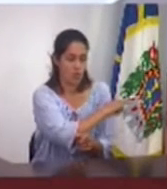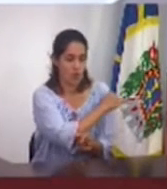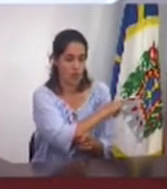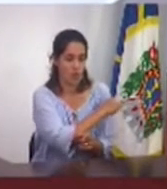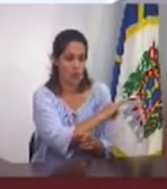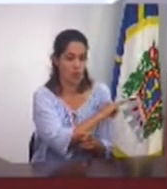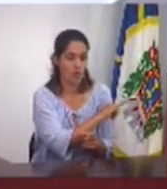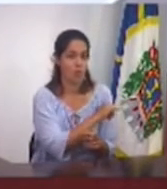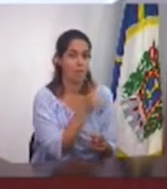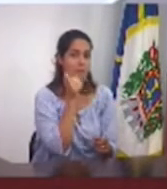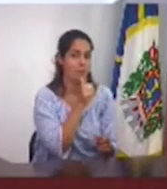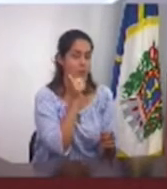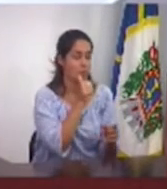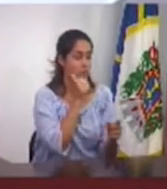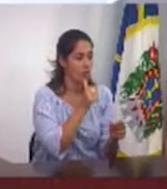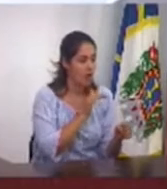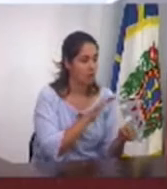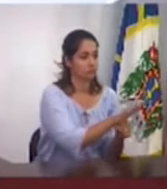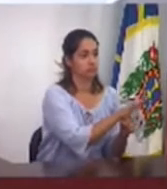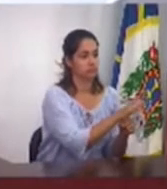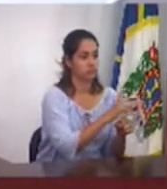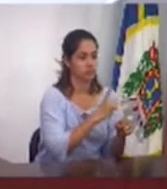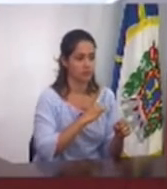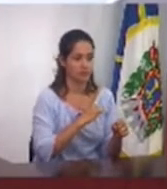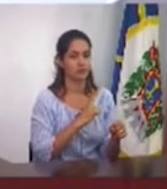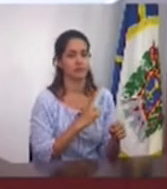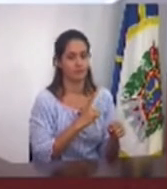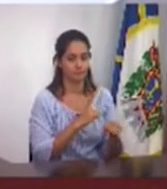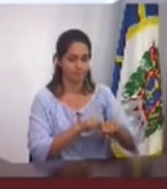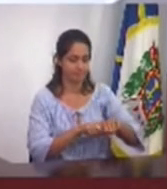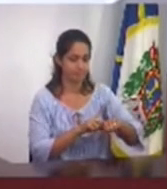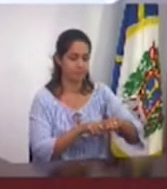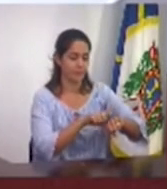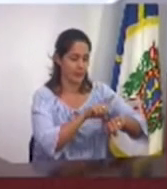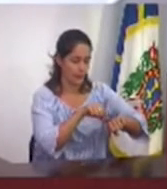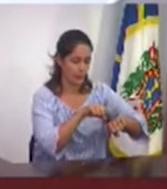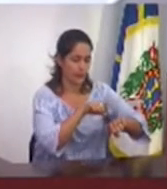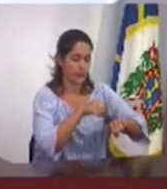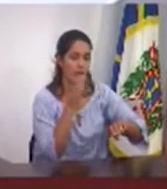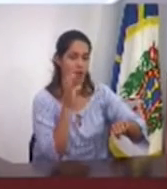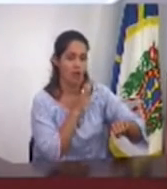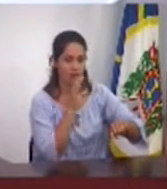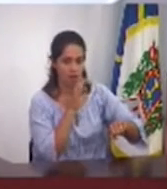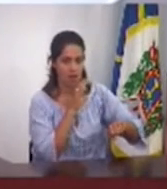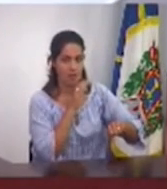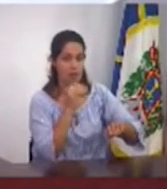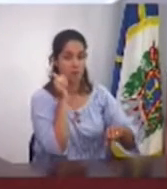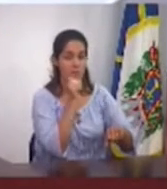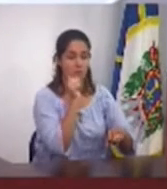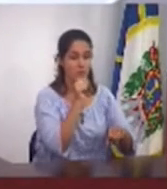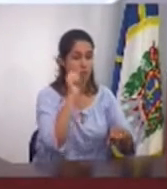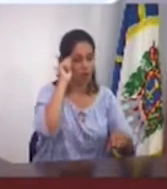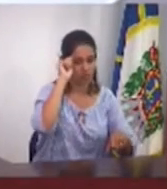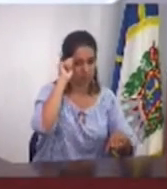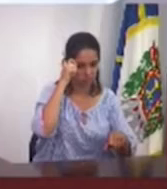a cada três minutos o homicídio de mulheres negras aumentou